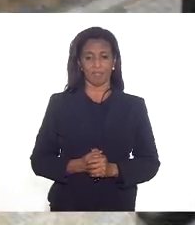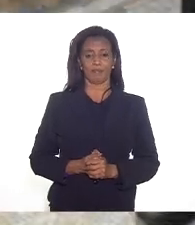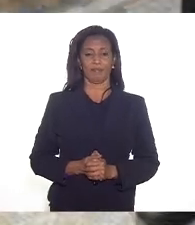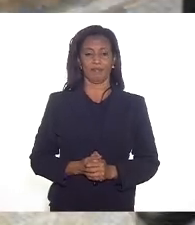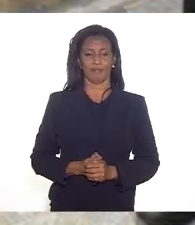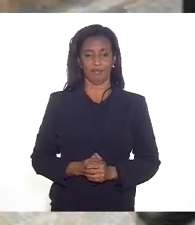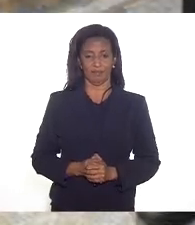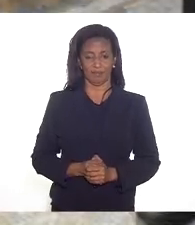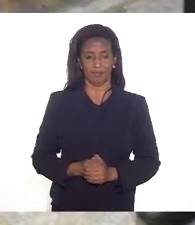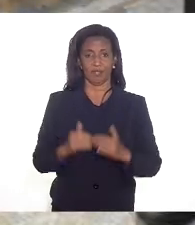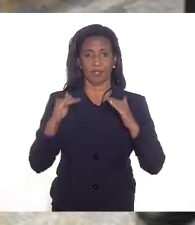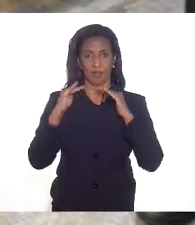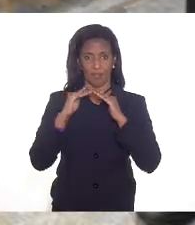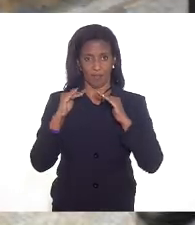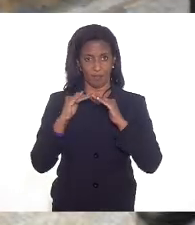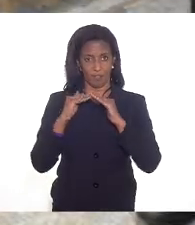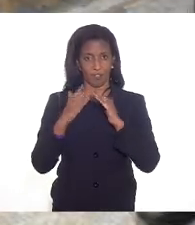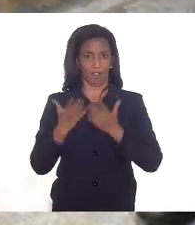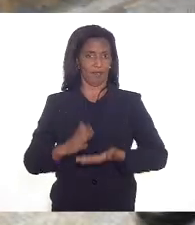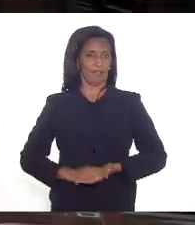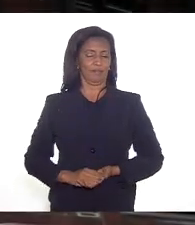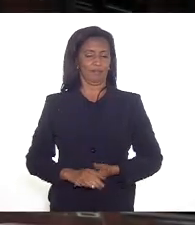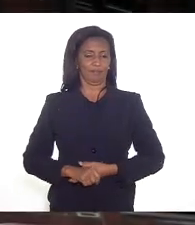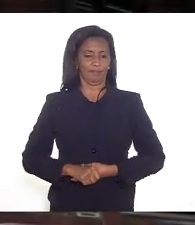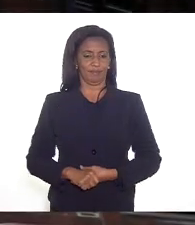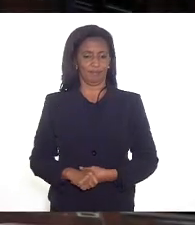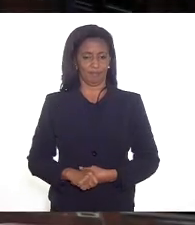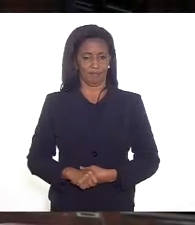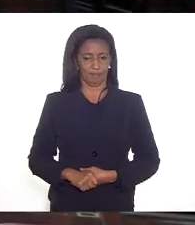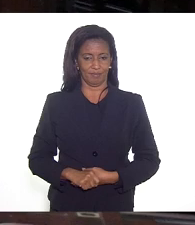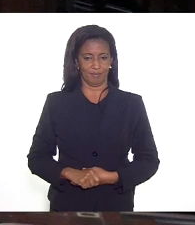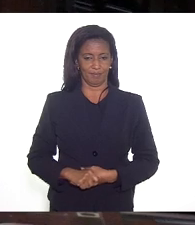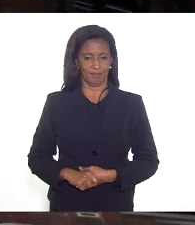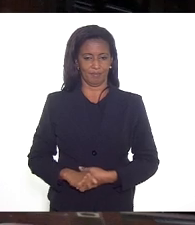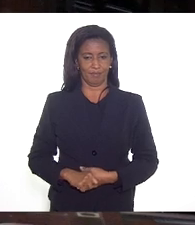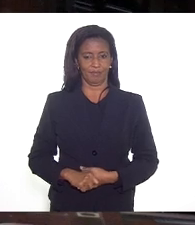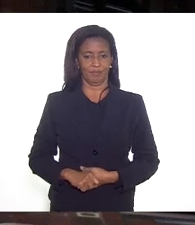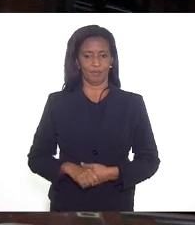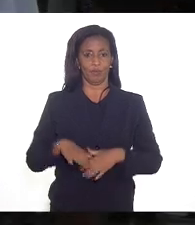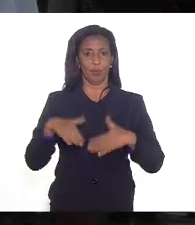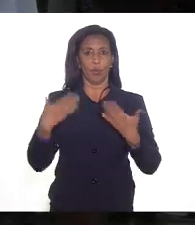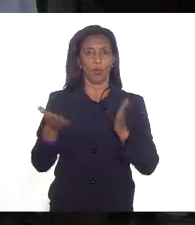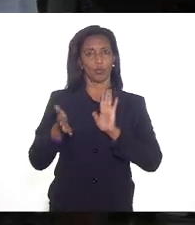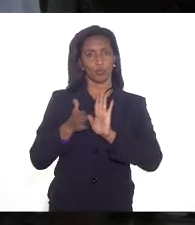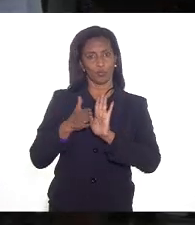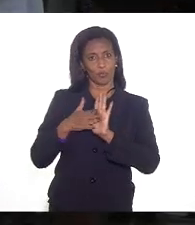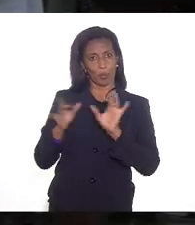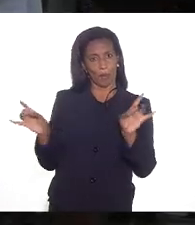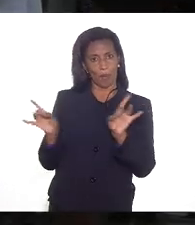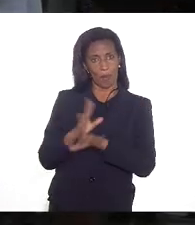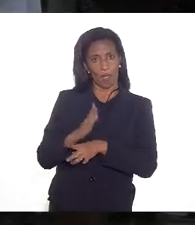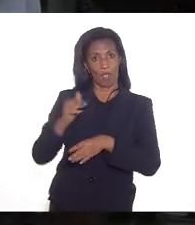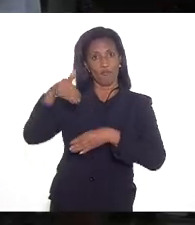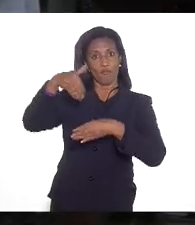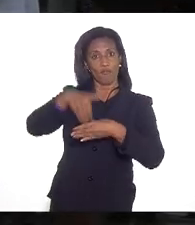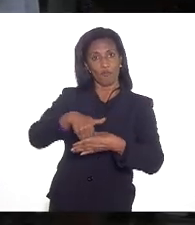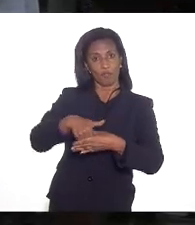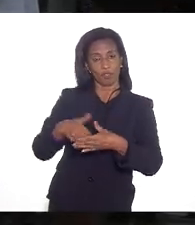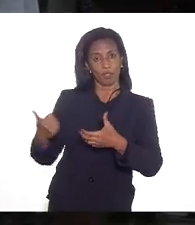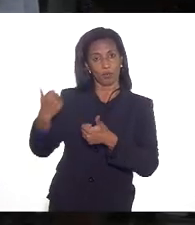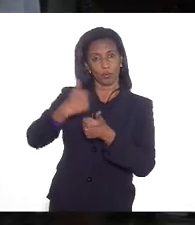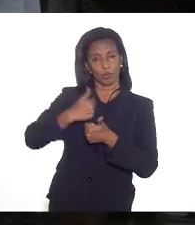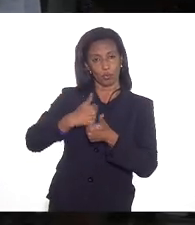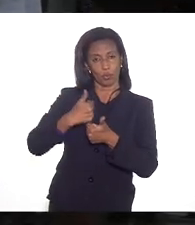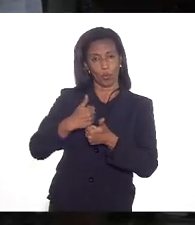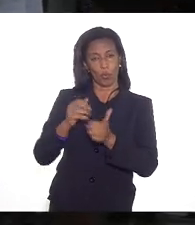é favorável presentes os pareceres emitidos em votação